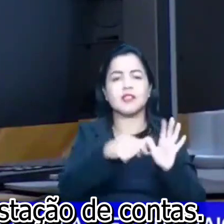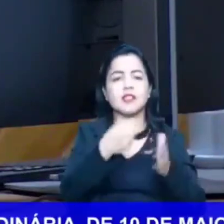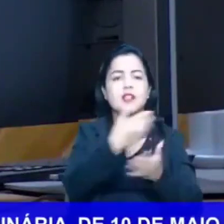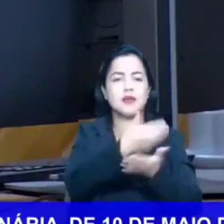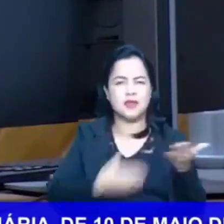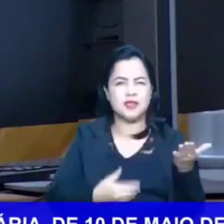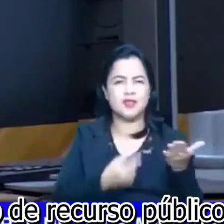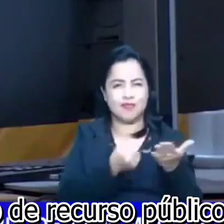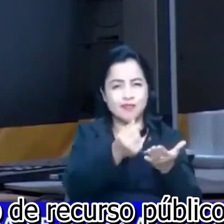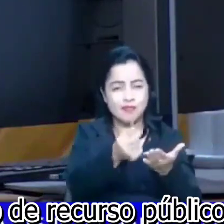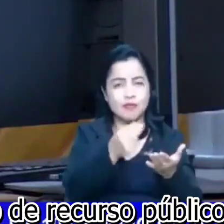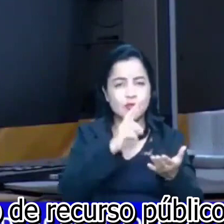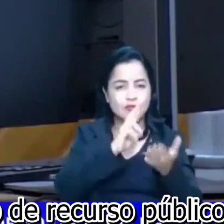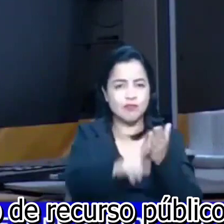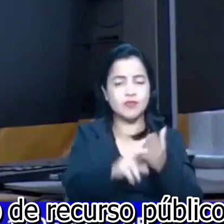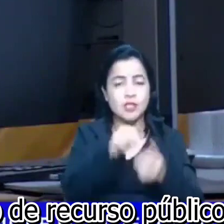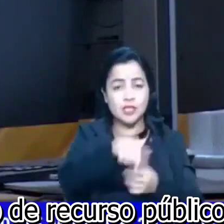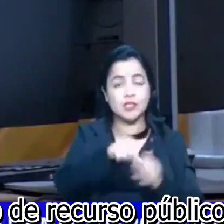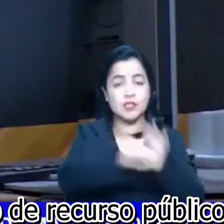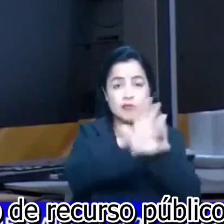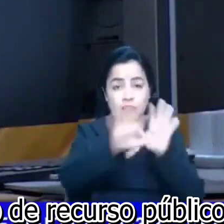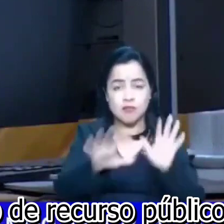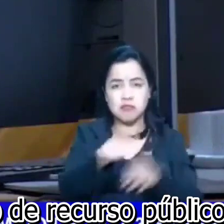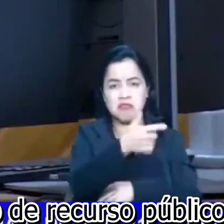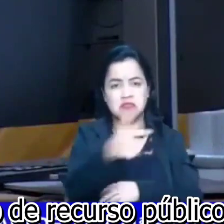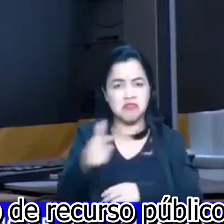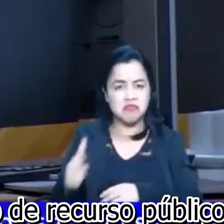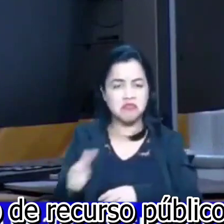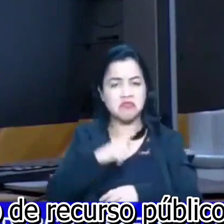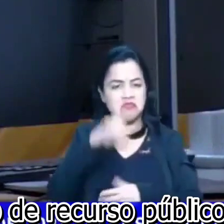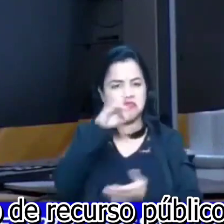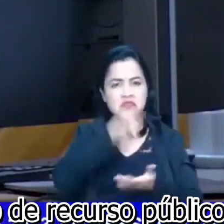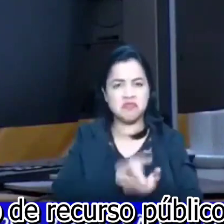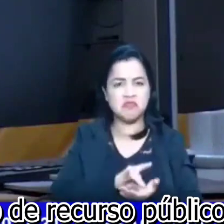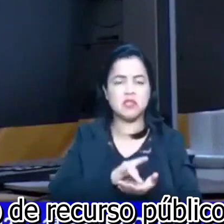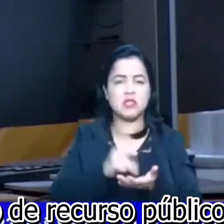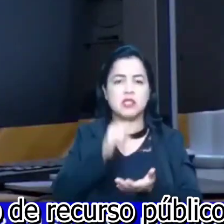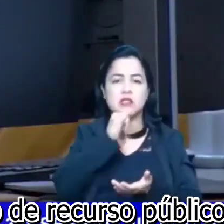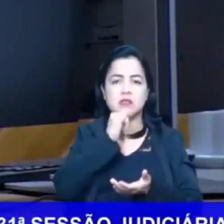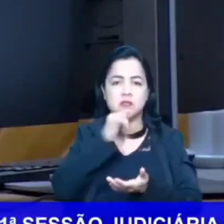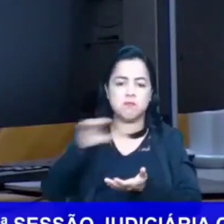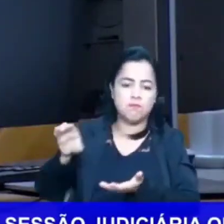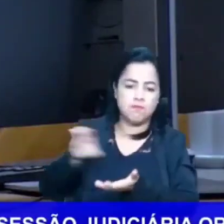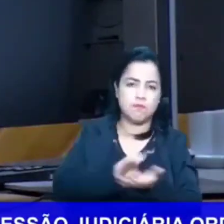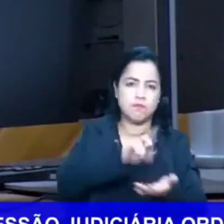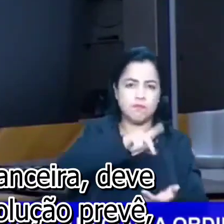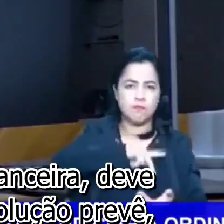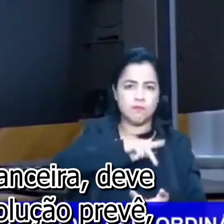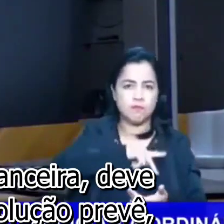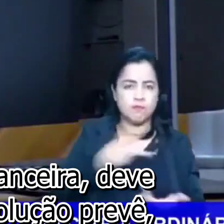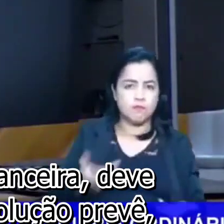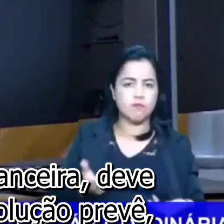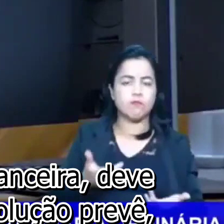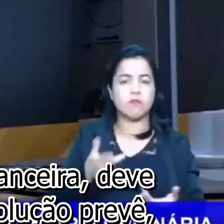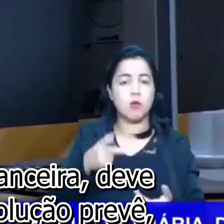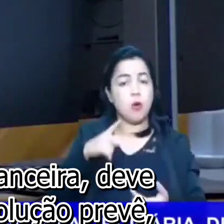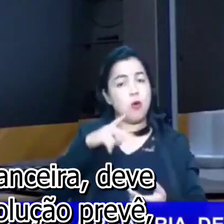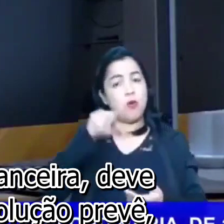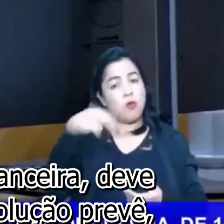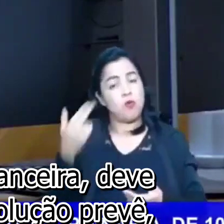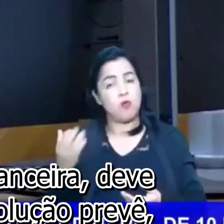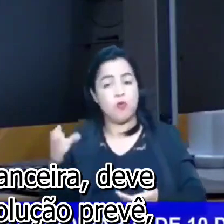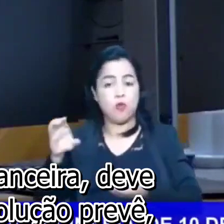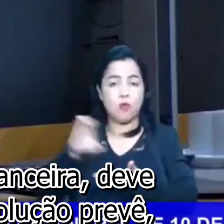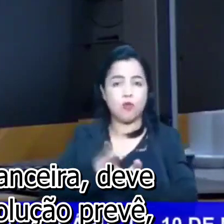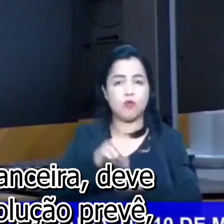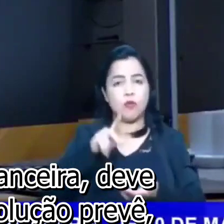prestação de contas. E essa transparência, quando não há efetivo desembolso de recurso público ou particular, ou seja, quando não há